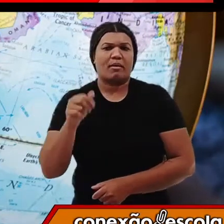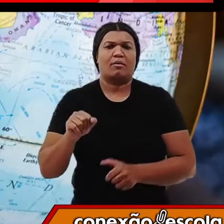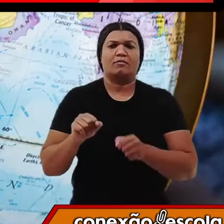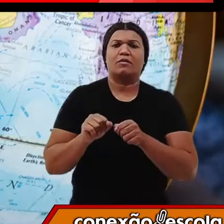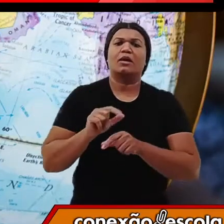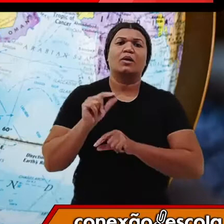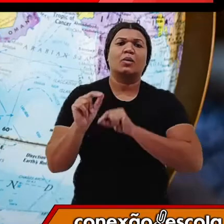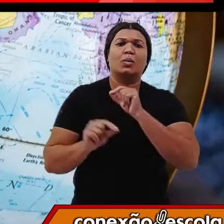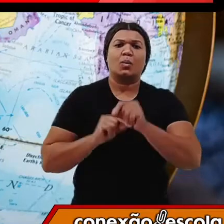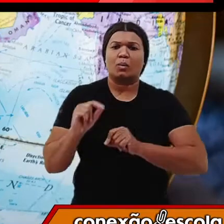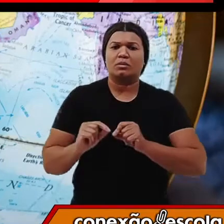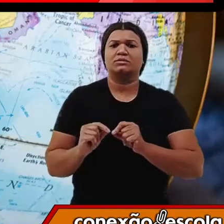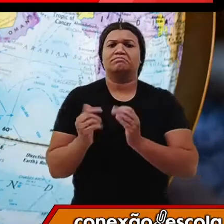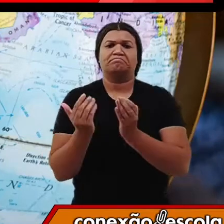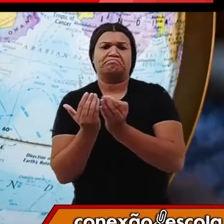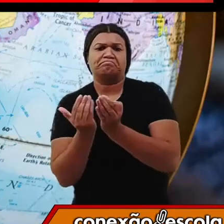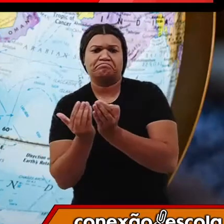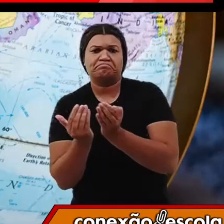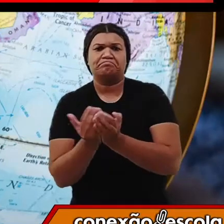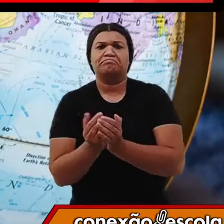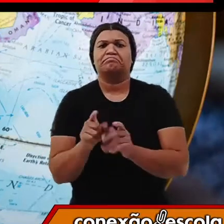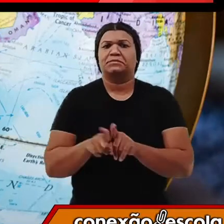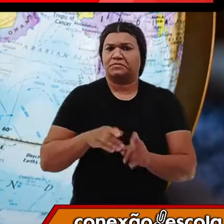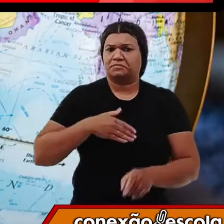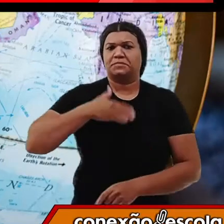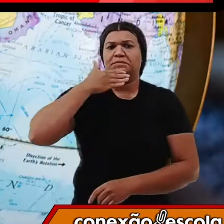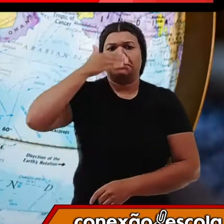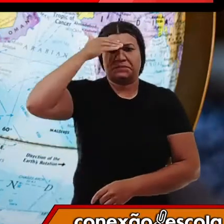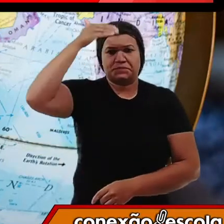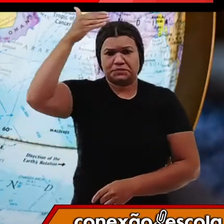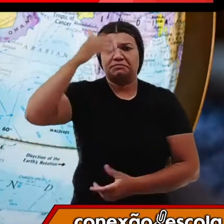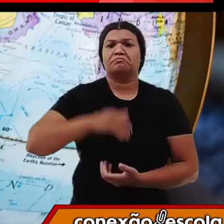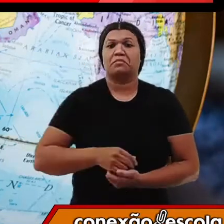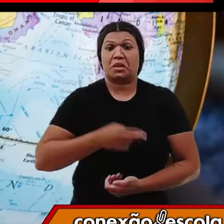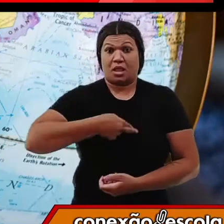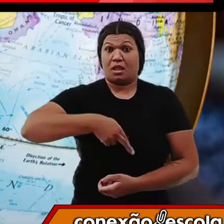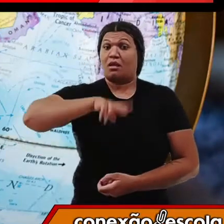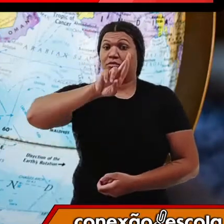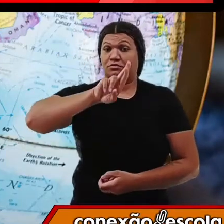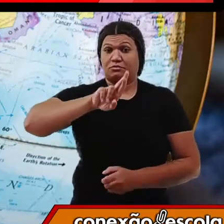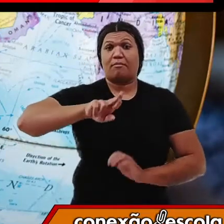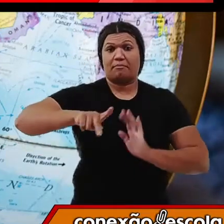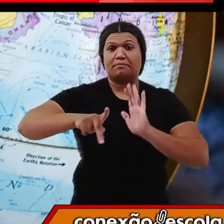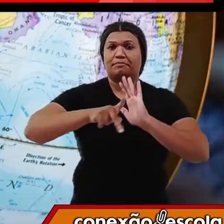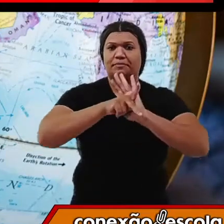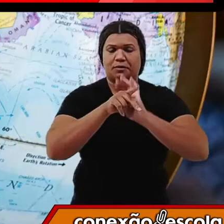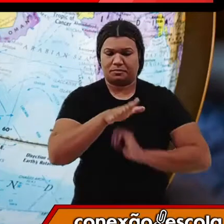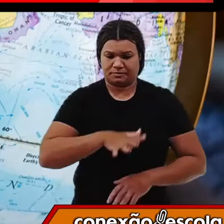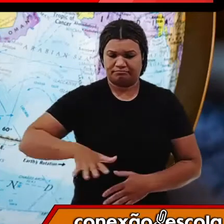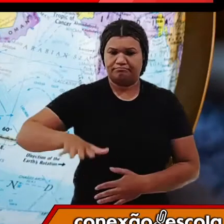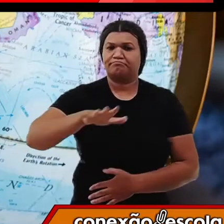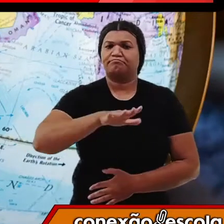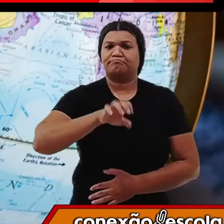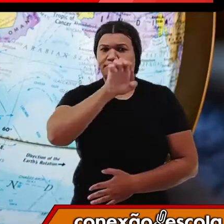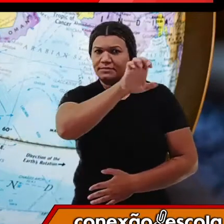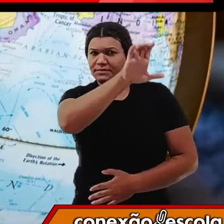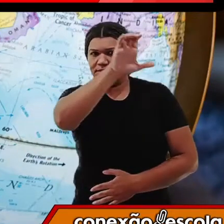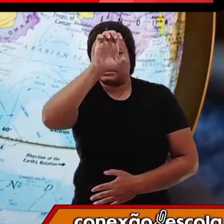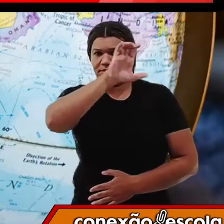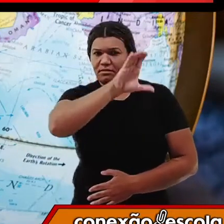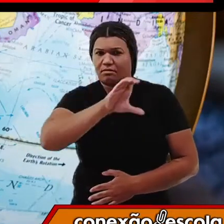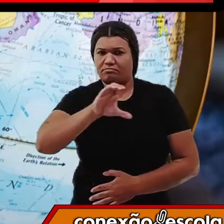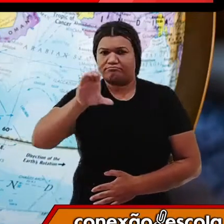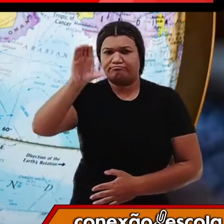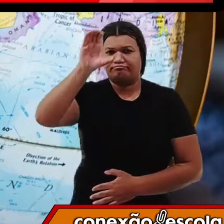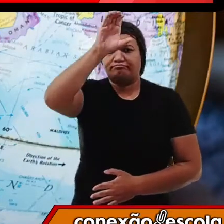cristianismo, o islamismo, as religiões típicas dos estados, dos países